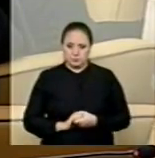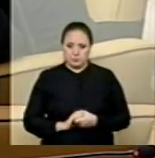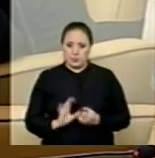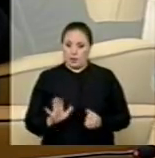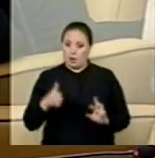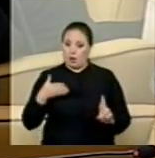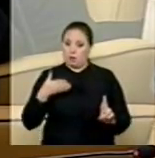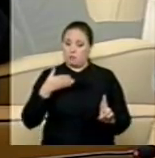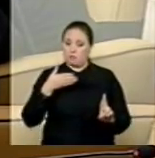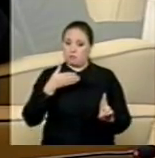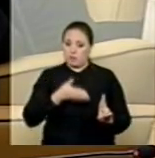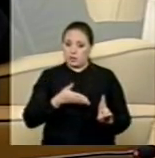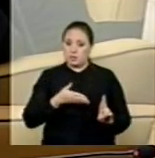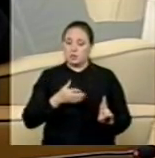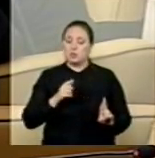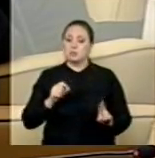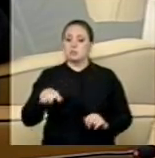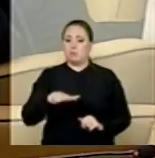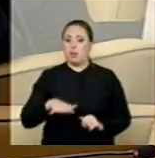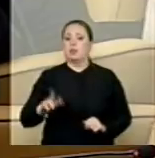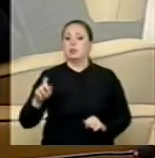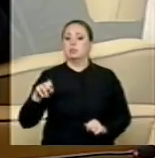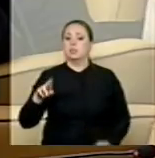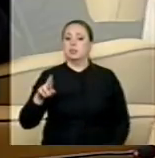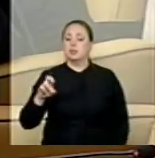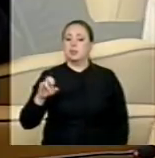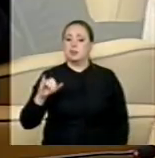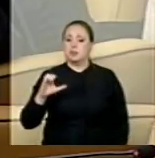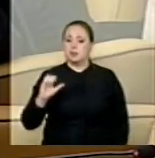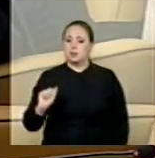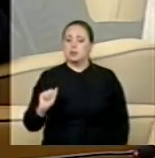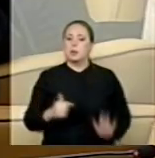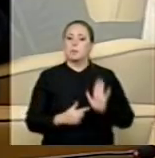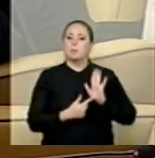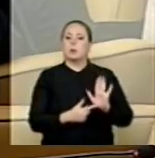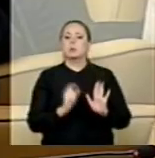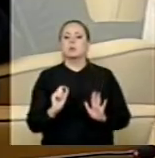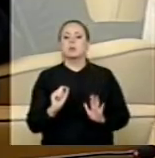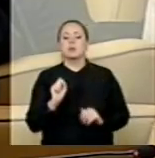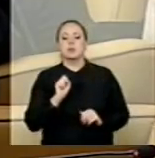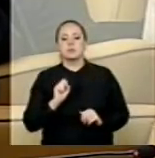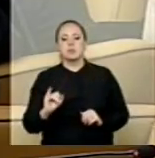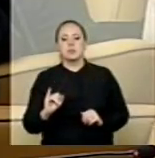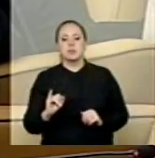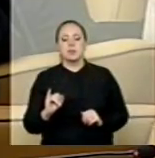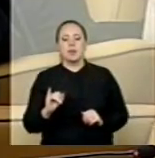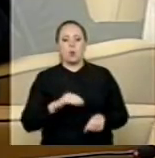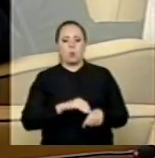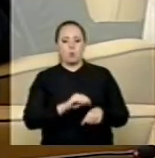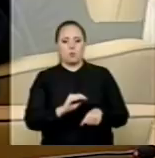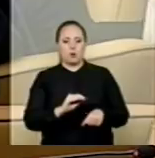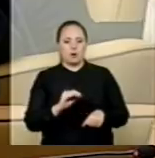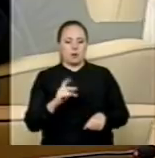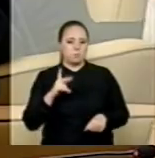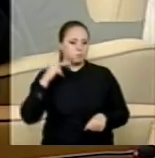plural, de cunho genérico, evidencia haver-se conferido a parlamentares